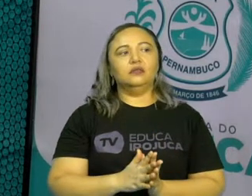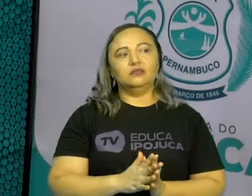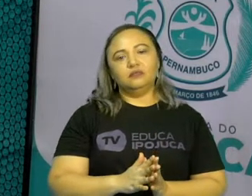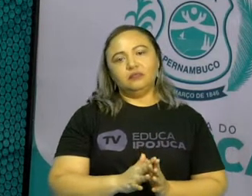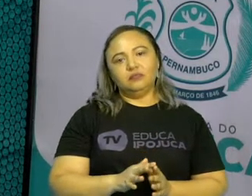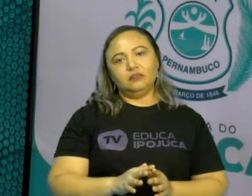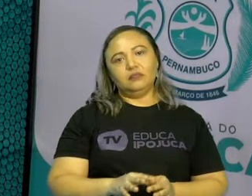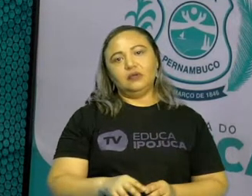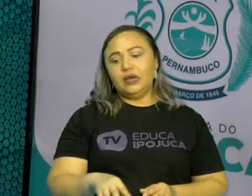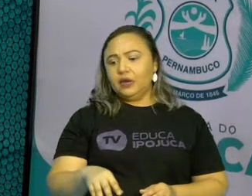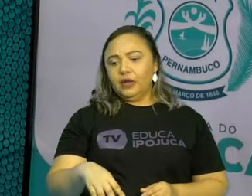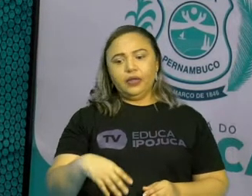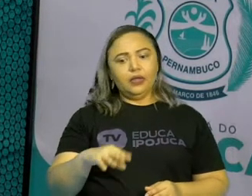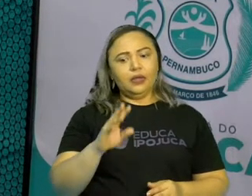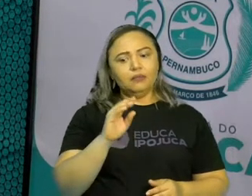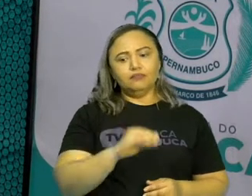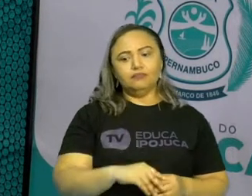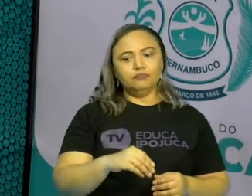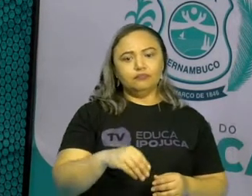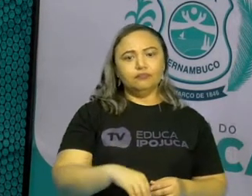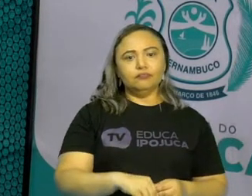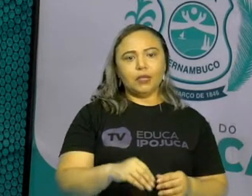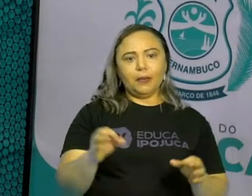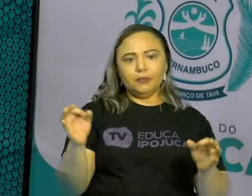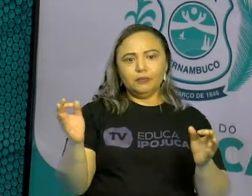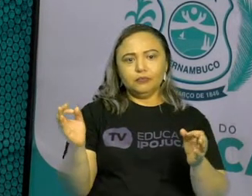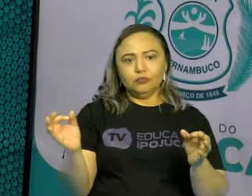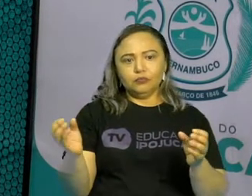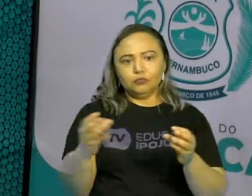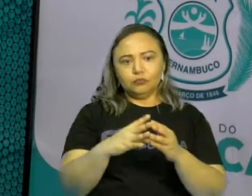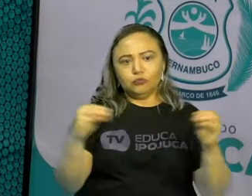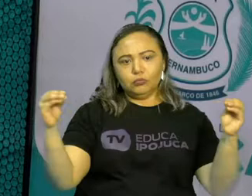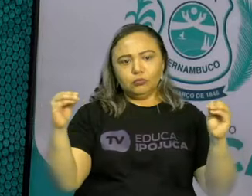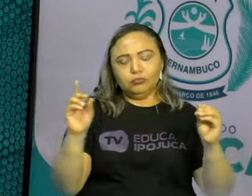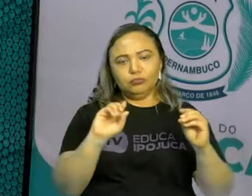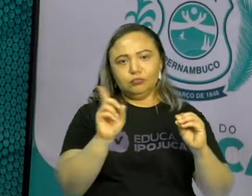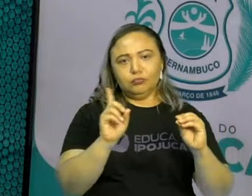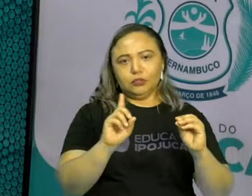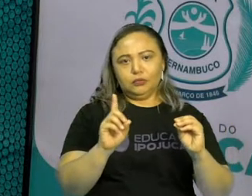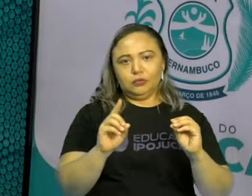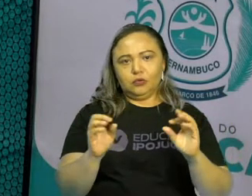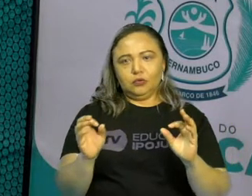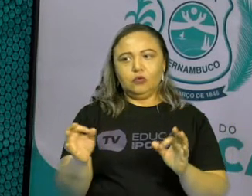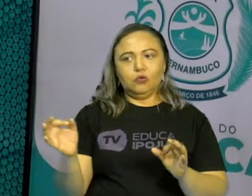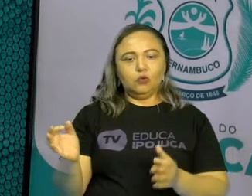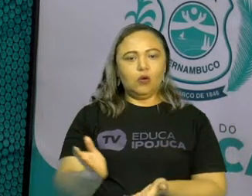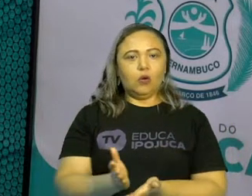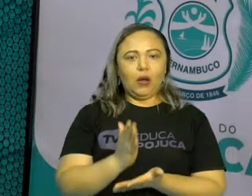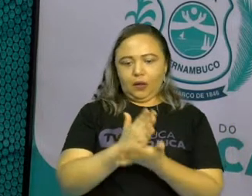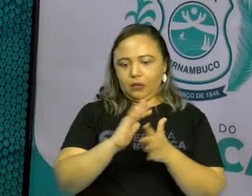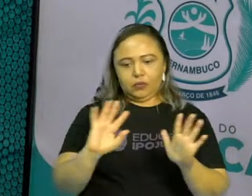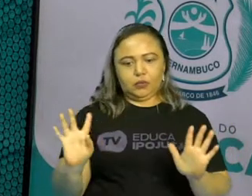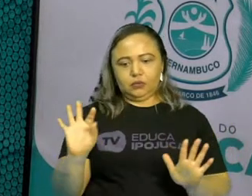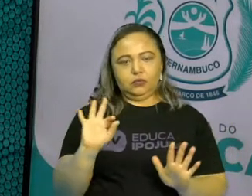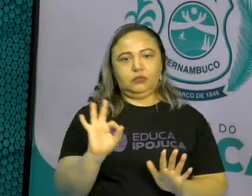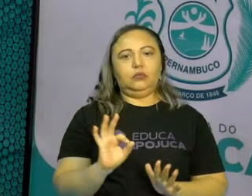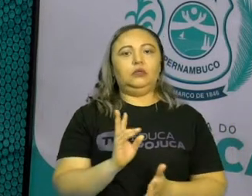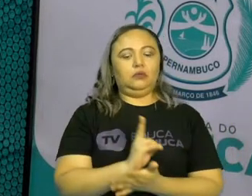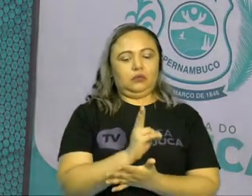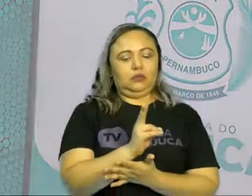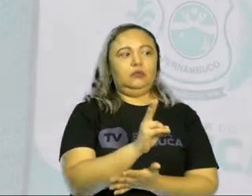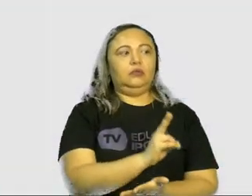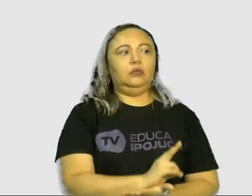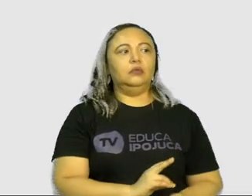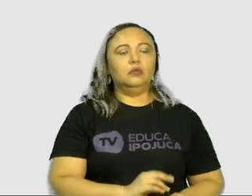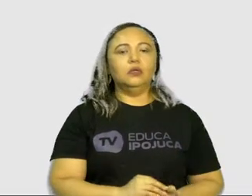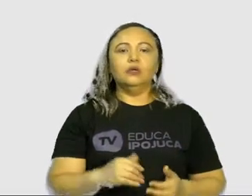Elas não deixam de aparecer no nosso convívio, no nosso meio social. Então vamos lá conhecer